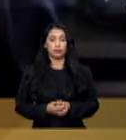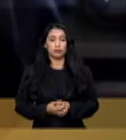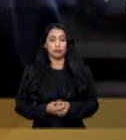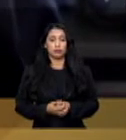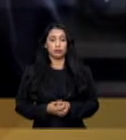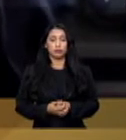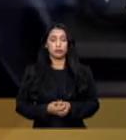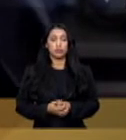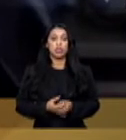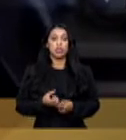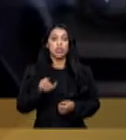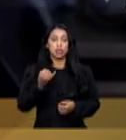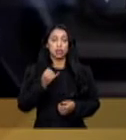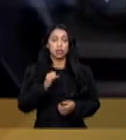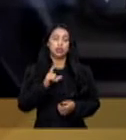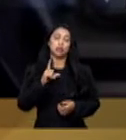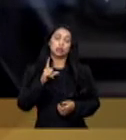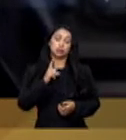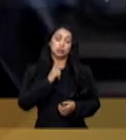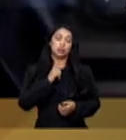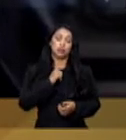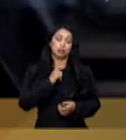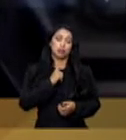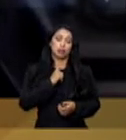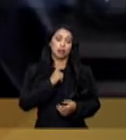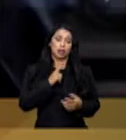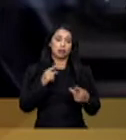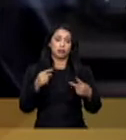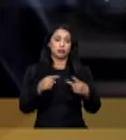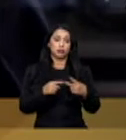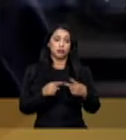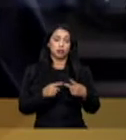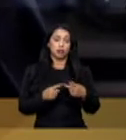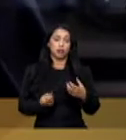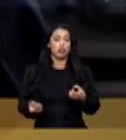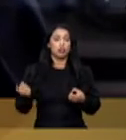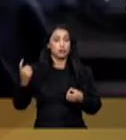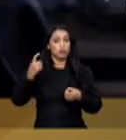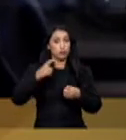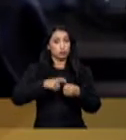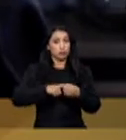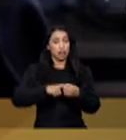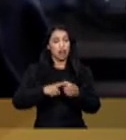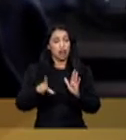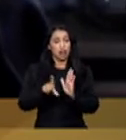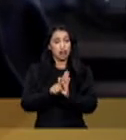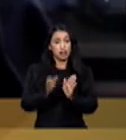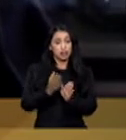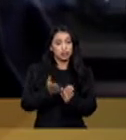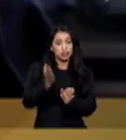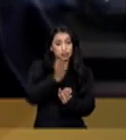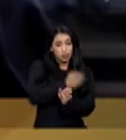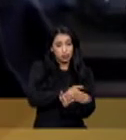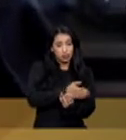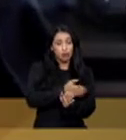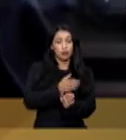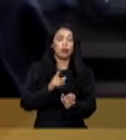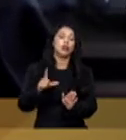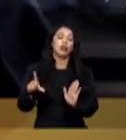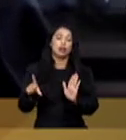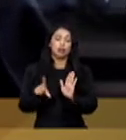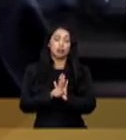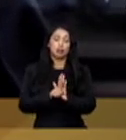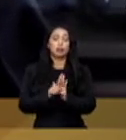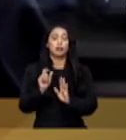da repristinação, até porque a pena original era uma pena pequena que claramente